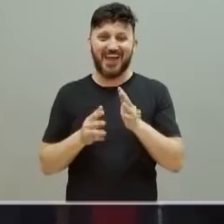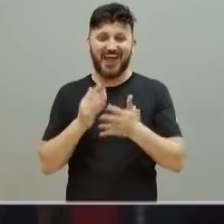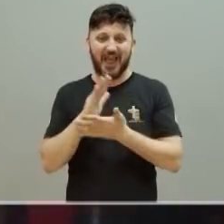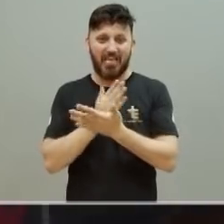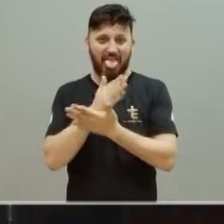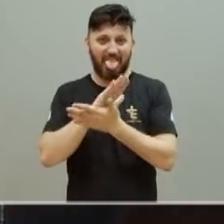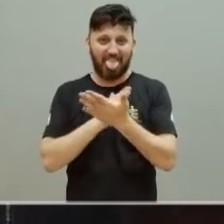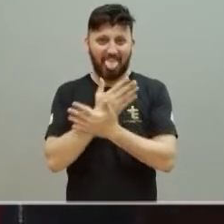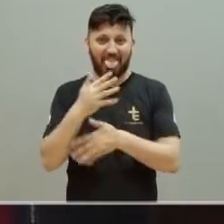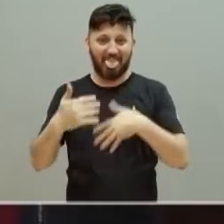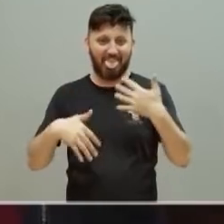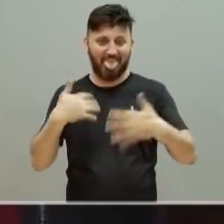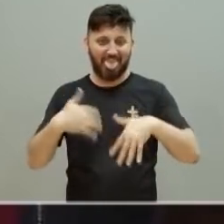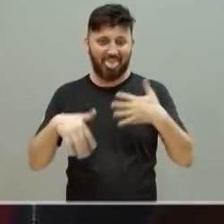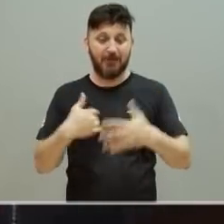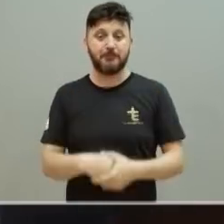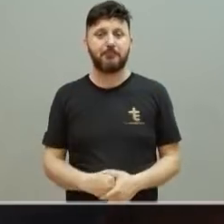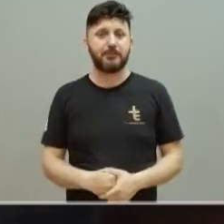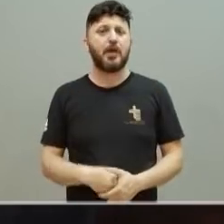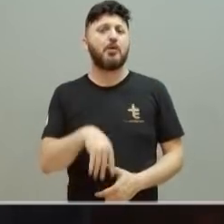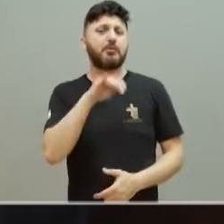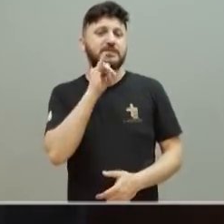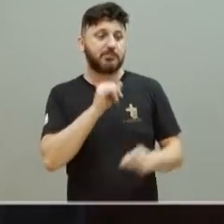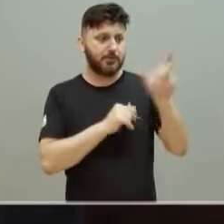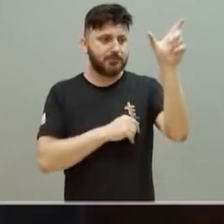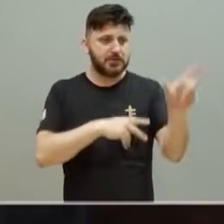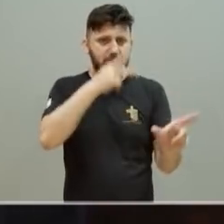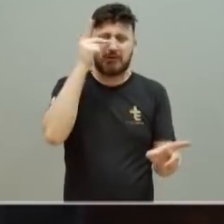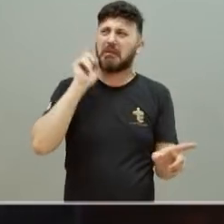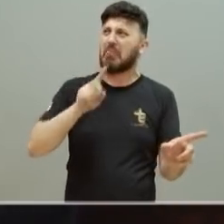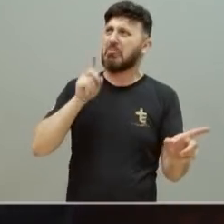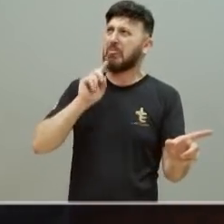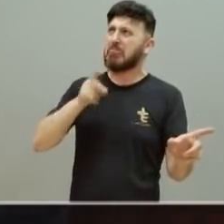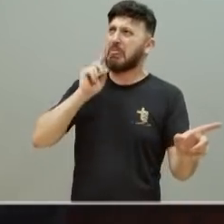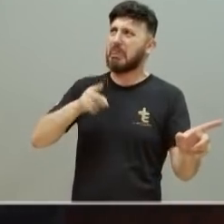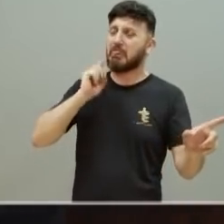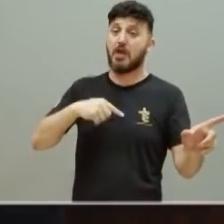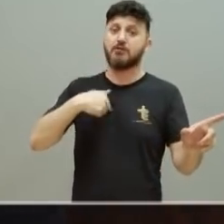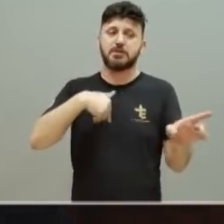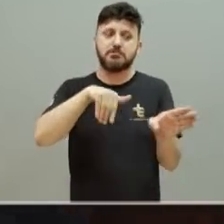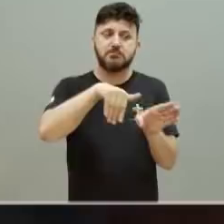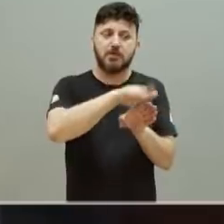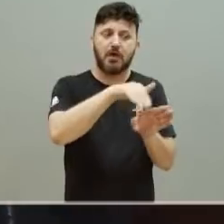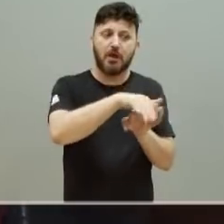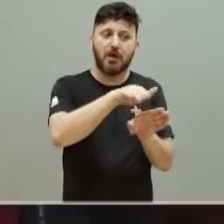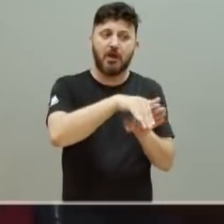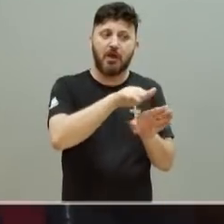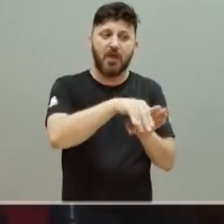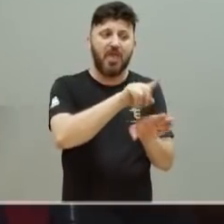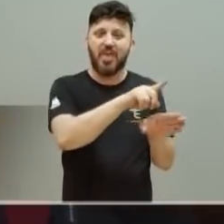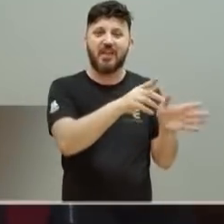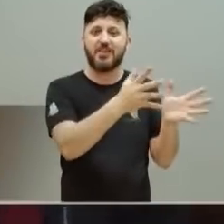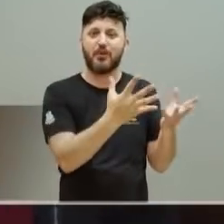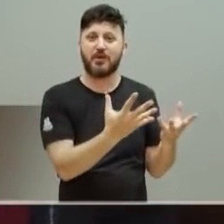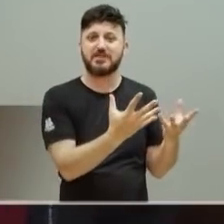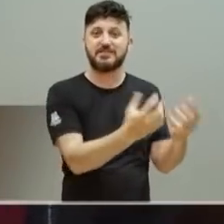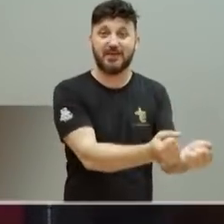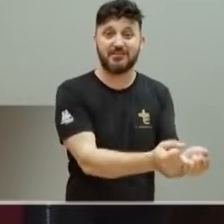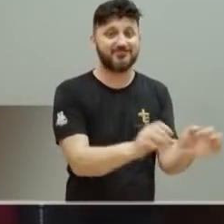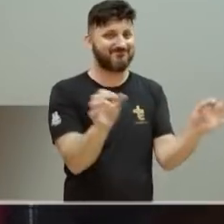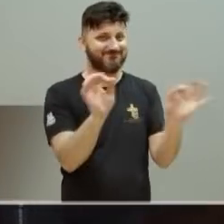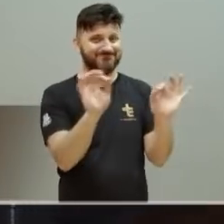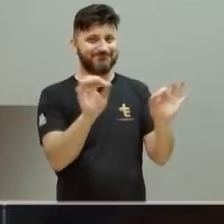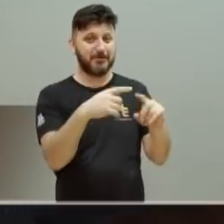Você ora por irmão, você libera uma palavra de Deus para ele, mas ele não toma posse, ela não toma posse